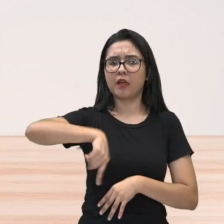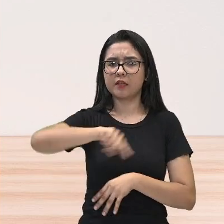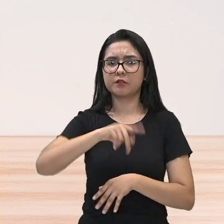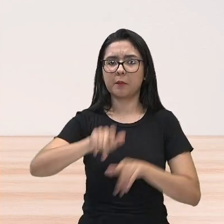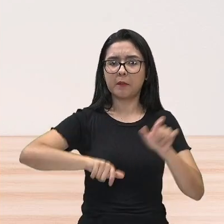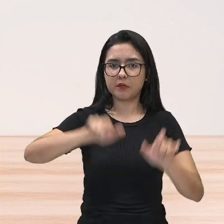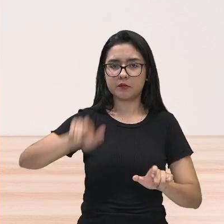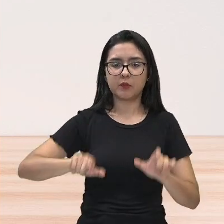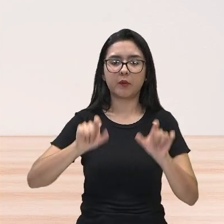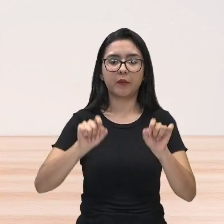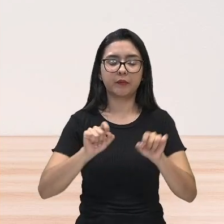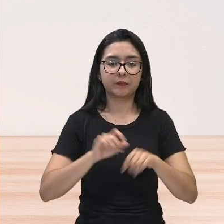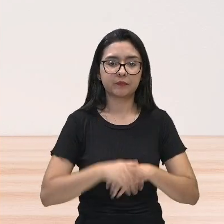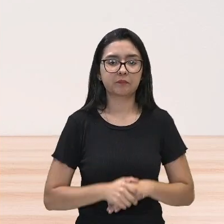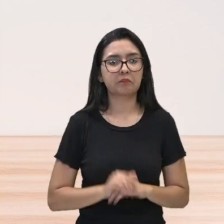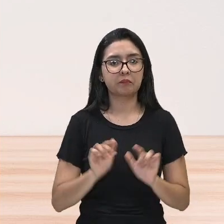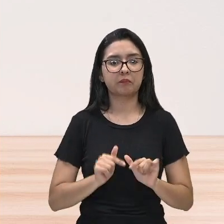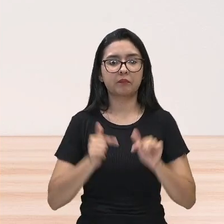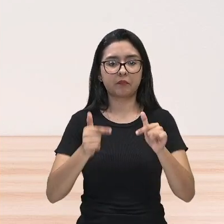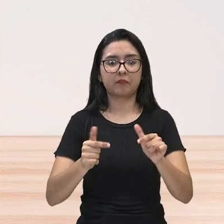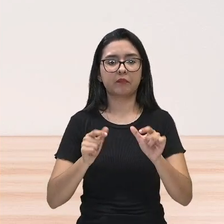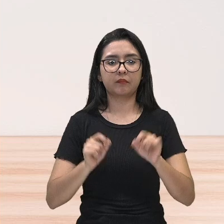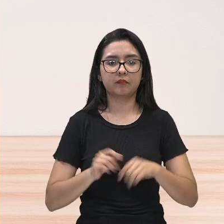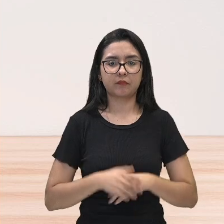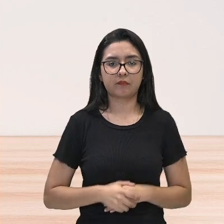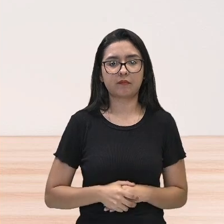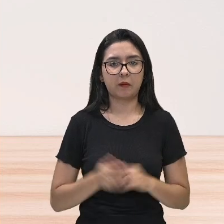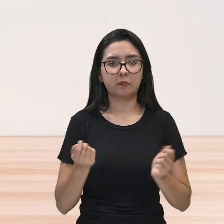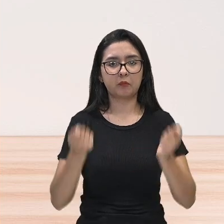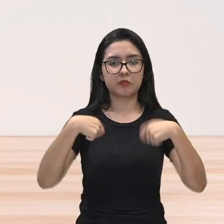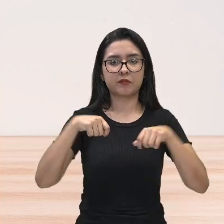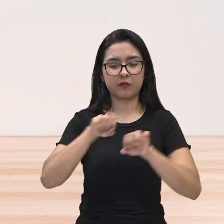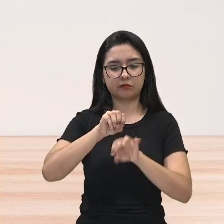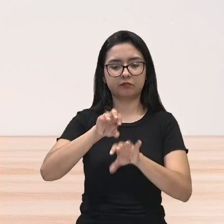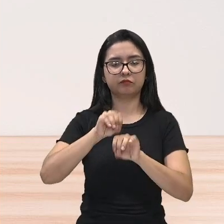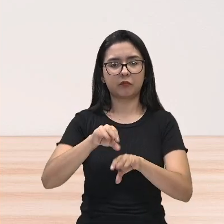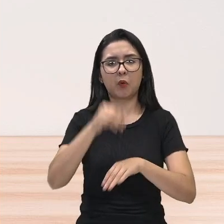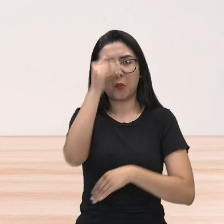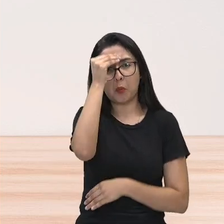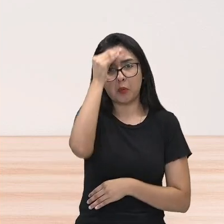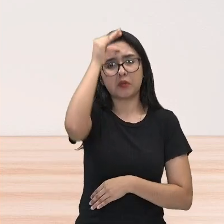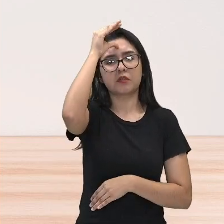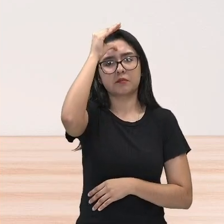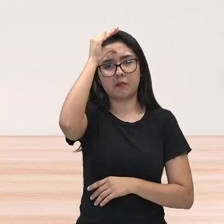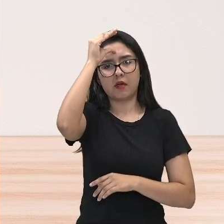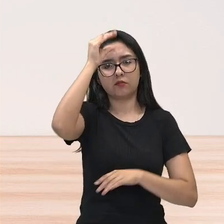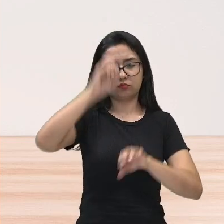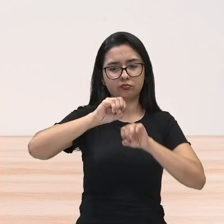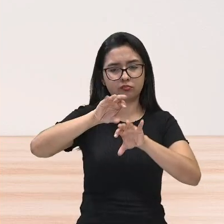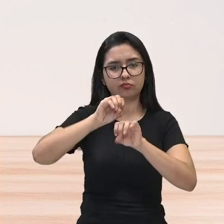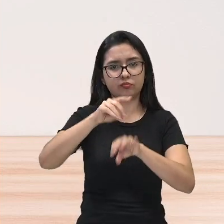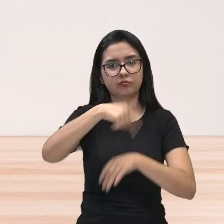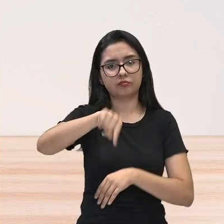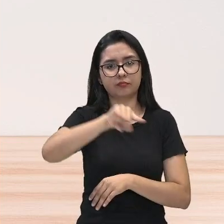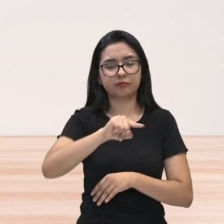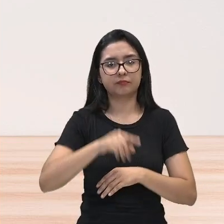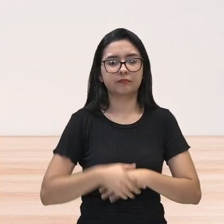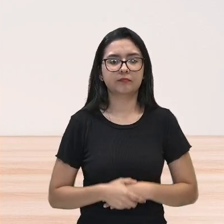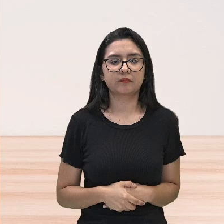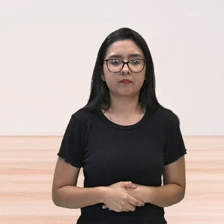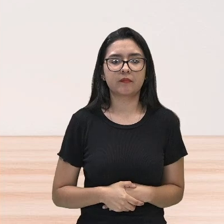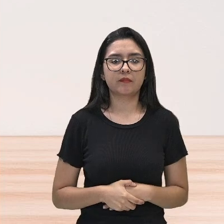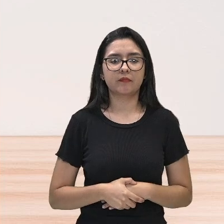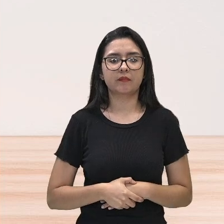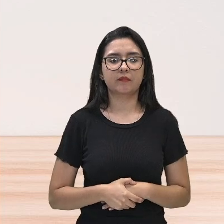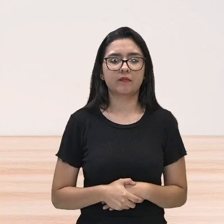a educação ocorra, né? As pessoas que levam a educação até vocês de